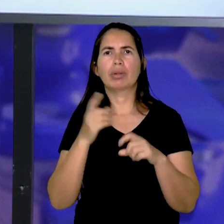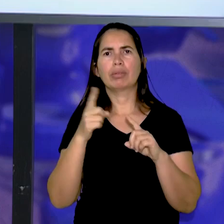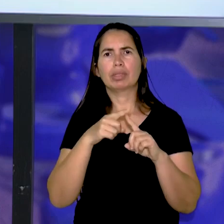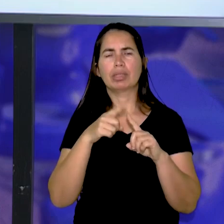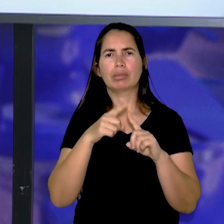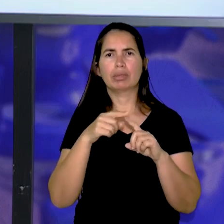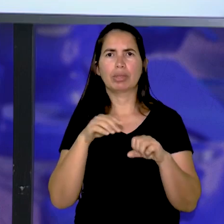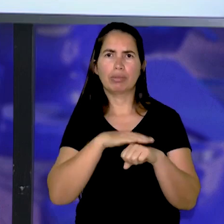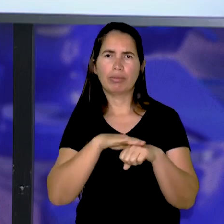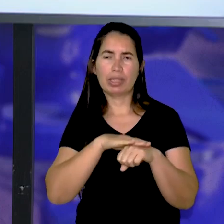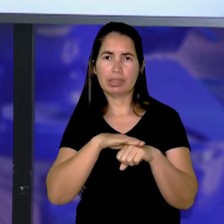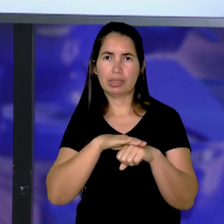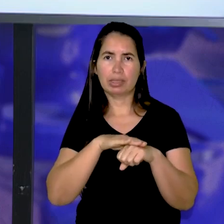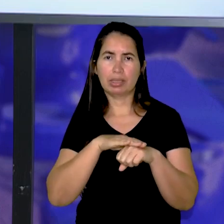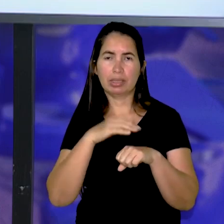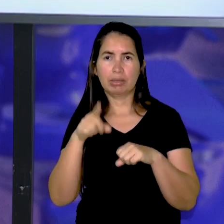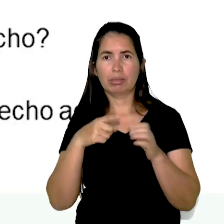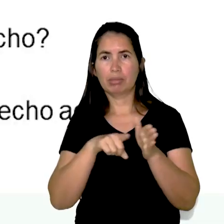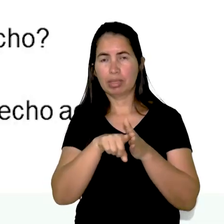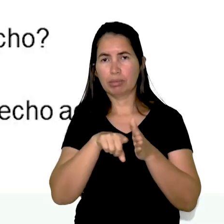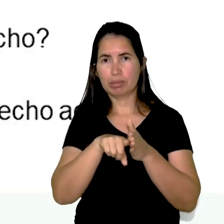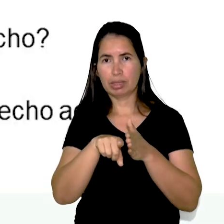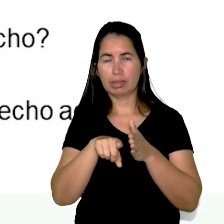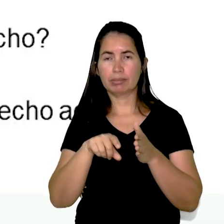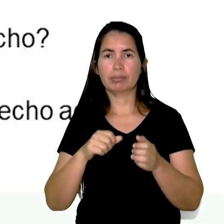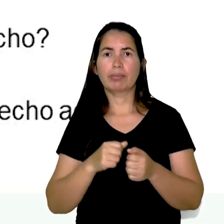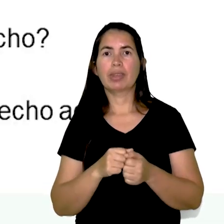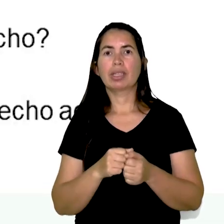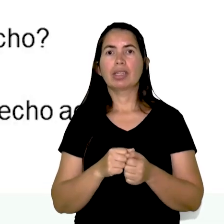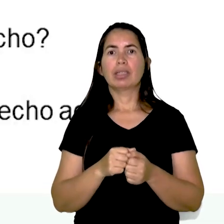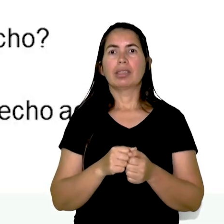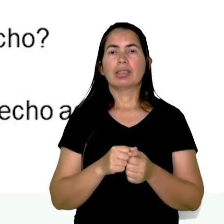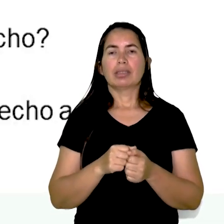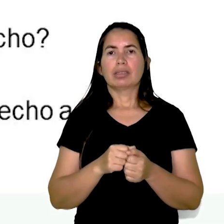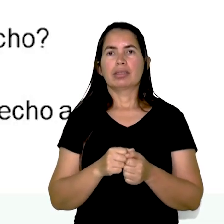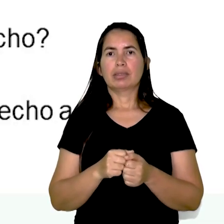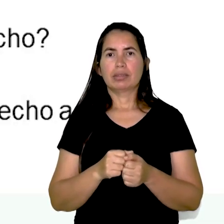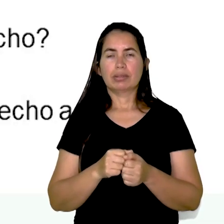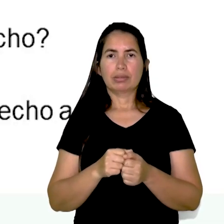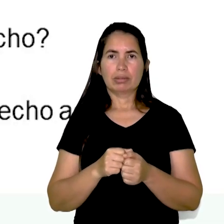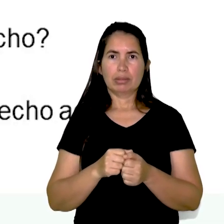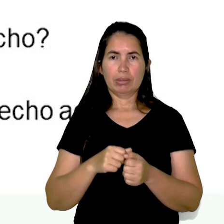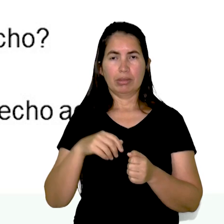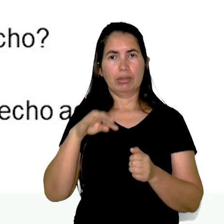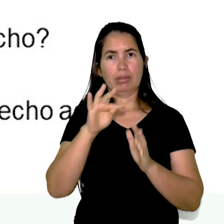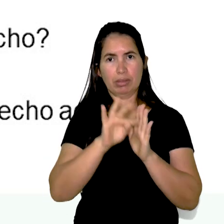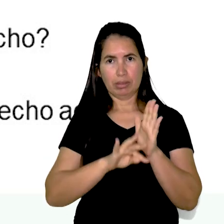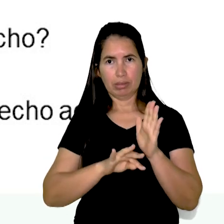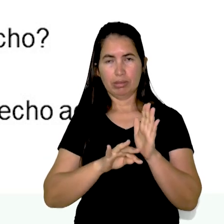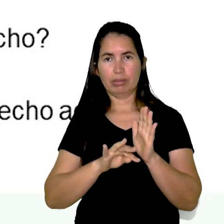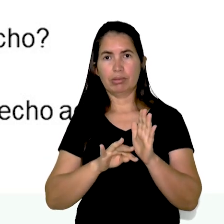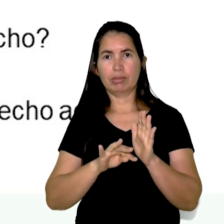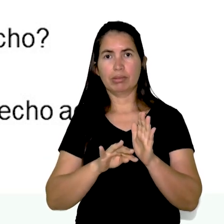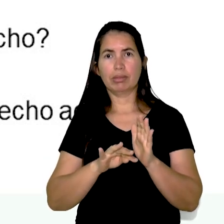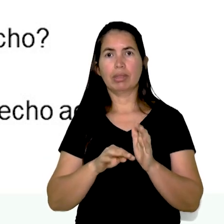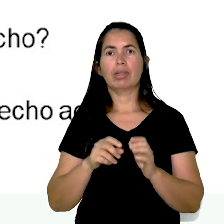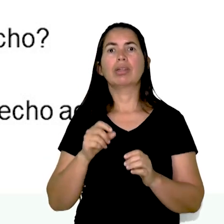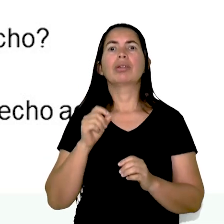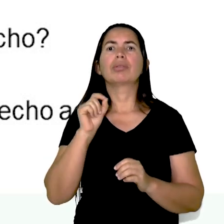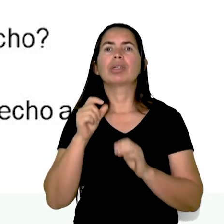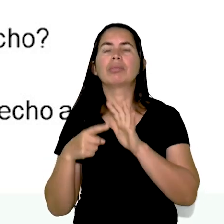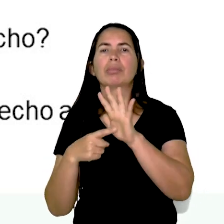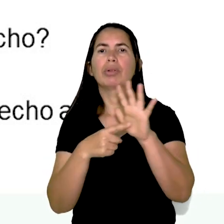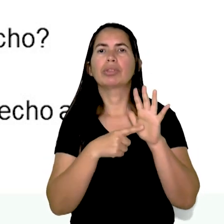vocês acham? E na próxima pergunta diz o seguinte, que é sobre esse mesmo trecho do texto. O que indicam